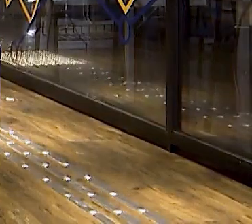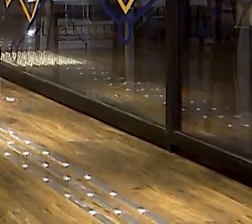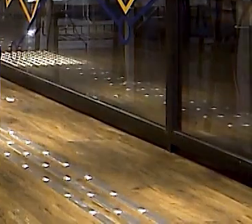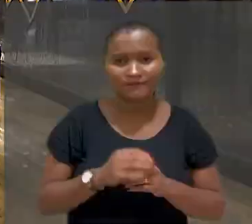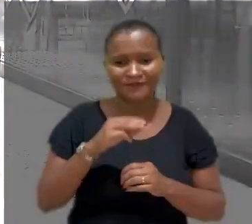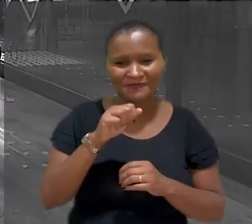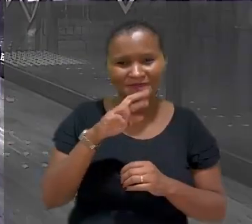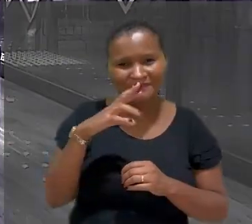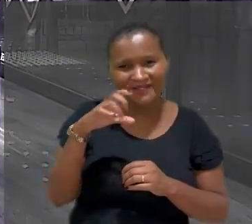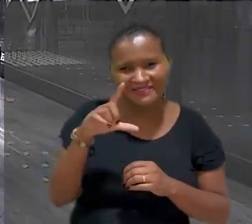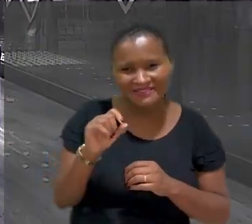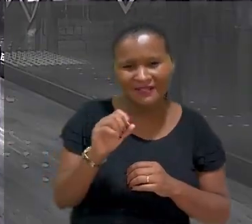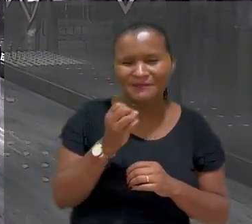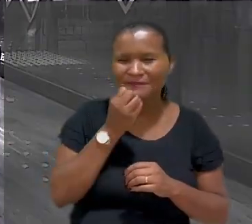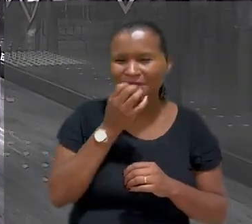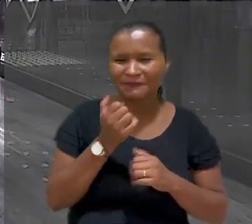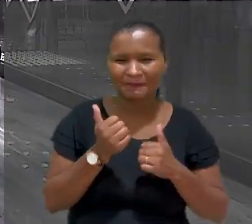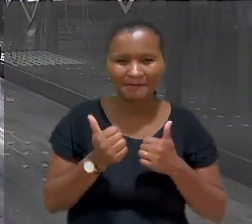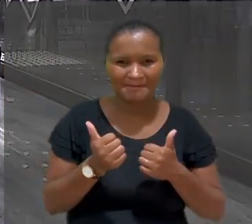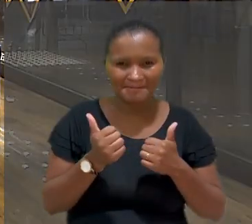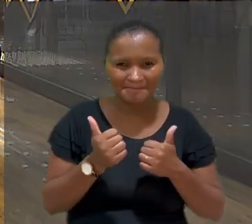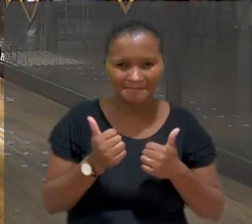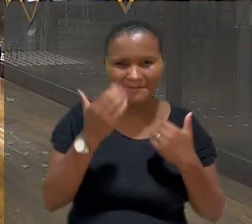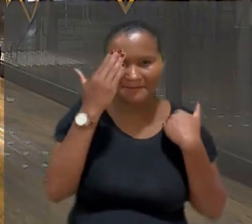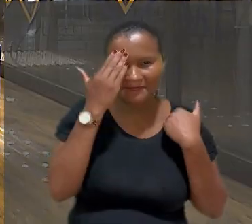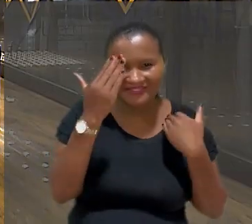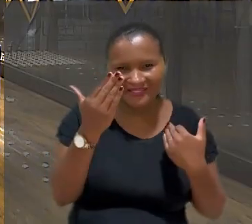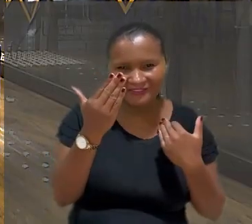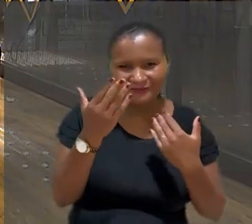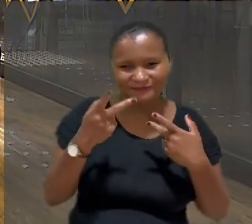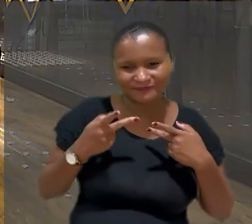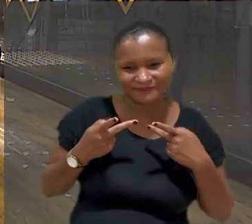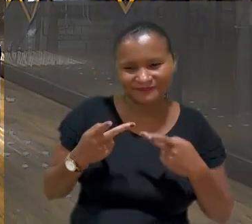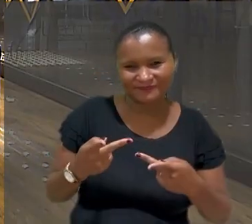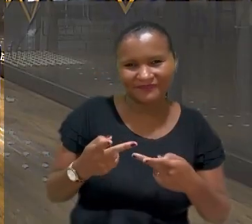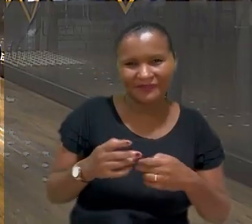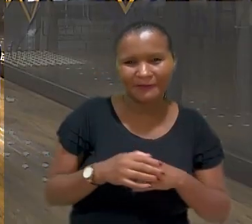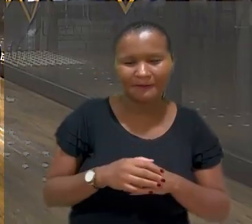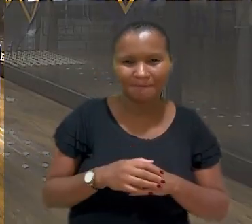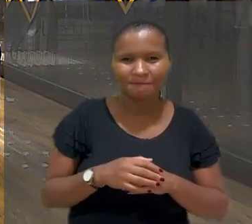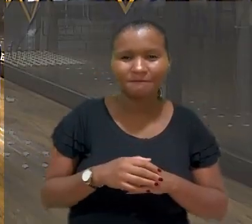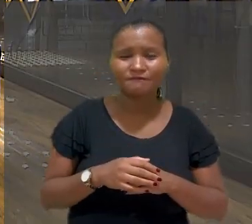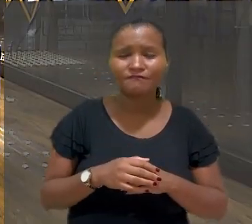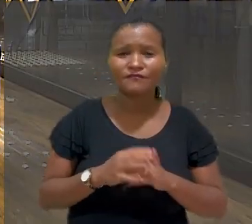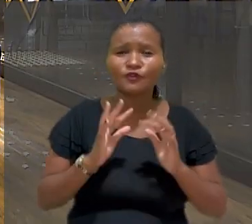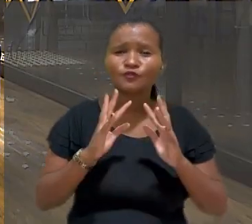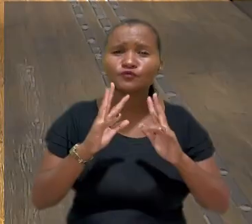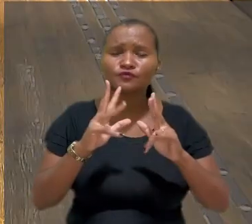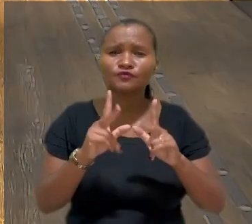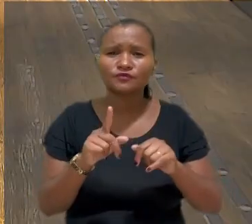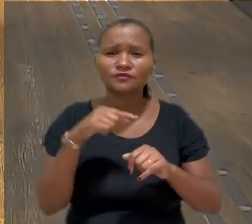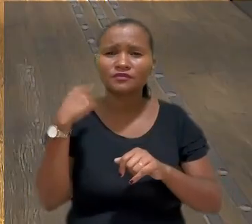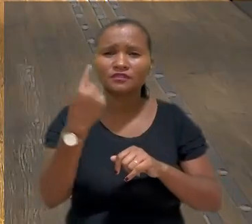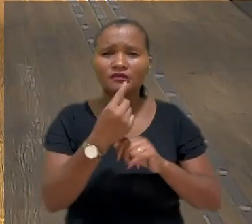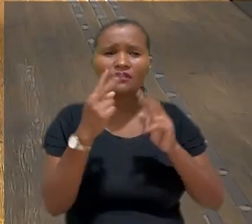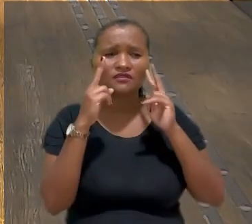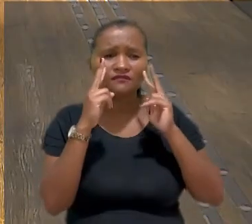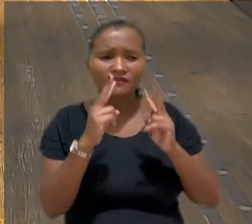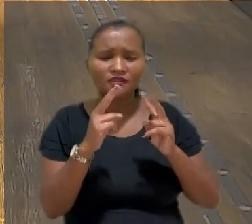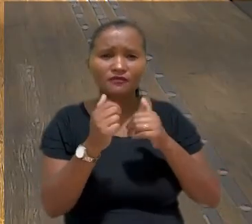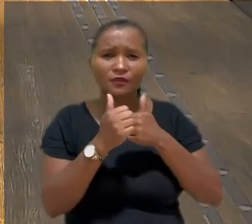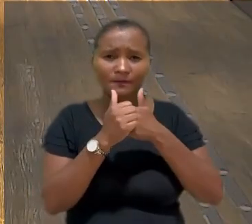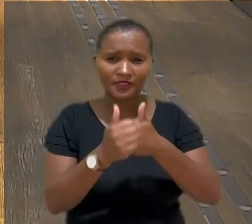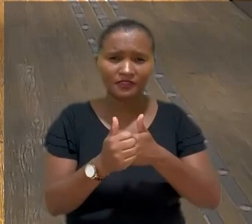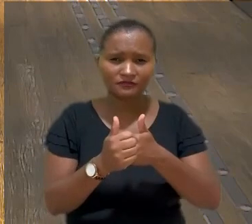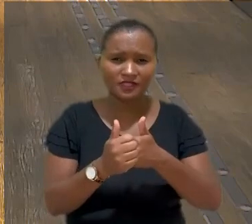Oi, Marcelo, tudo bom? Obrigada, viu? Eu que agradeço pelo convite. Diante de tudo que a gente está vendo